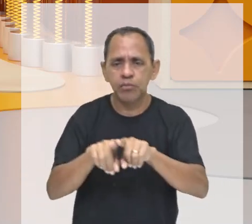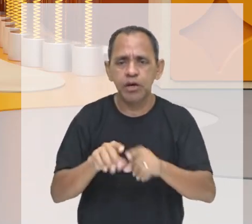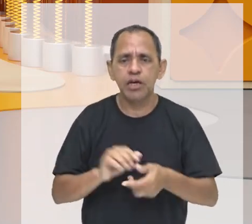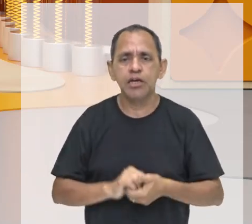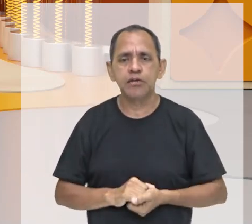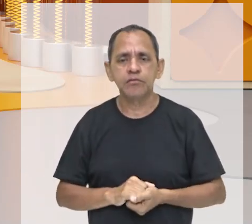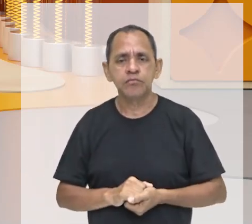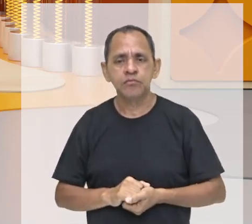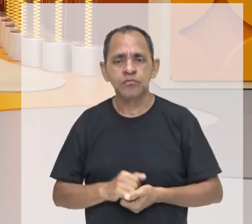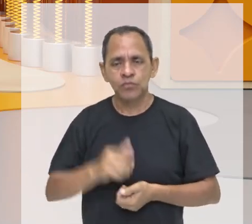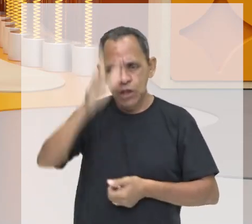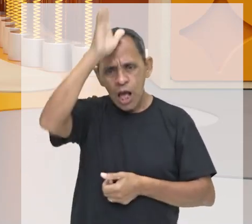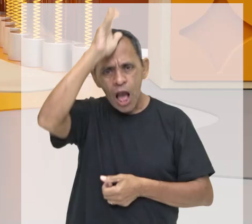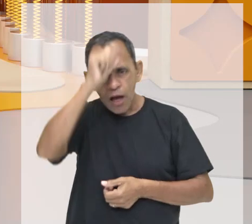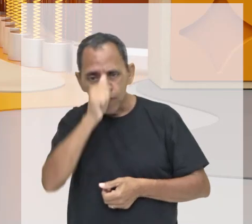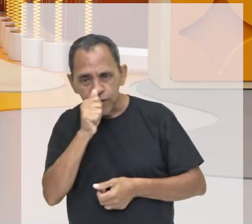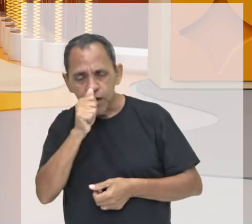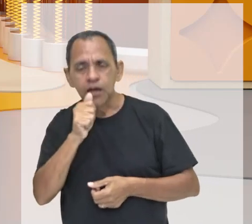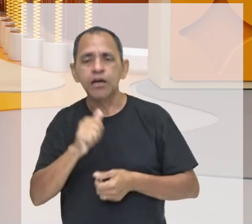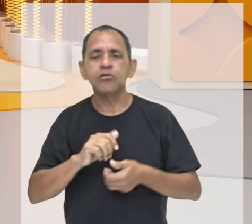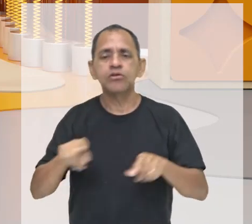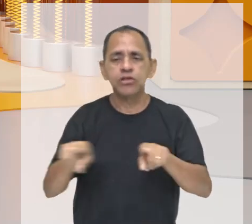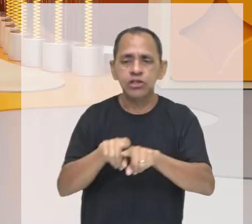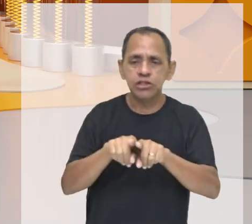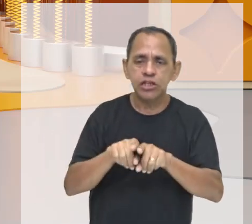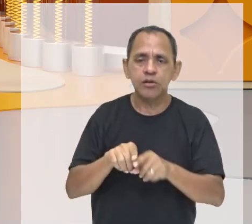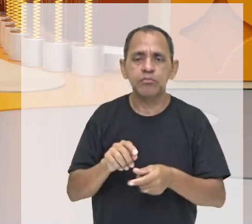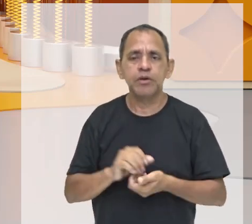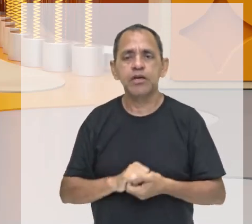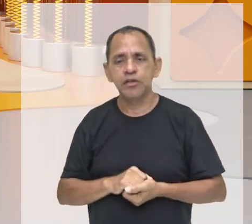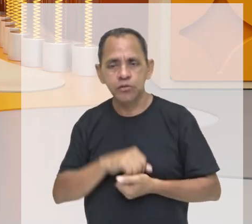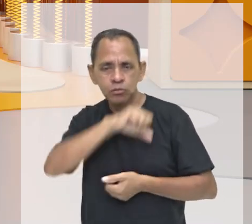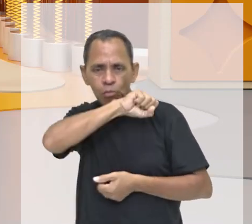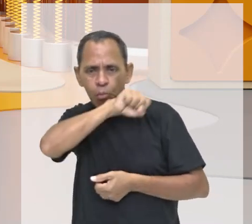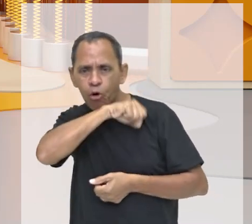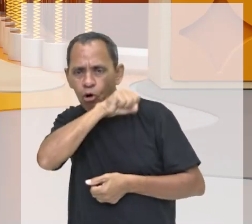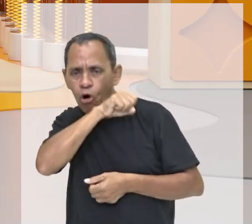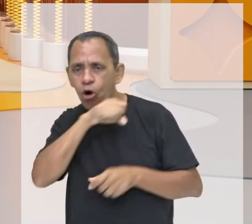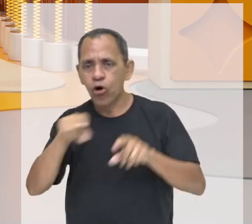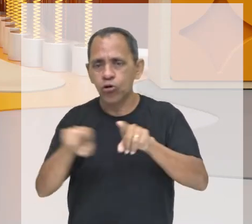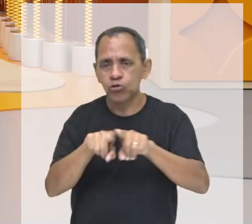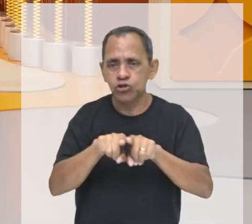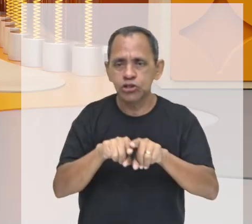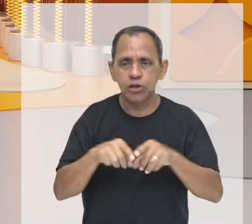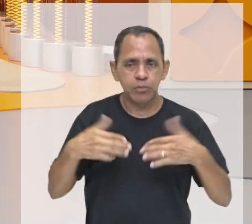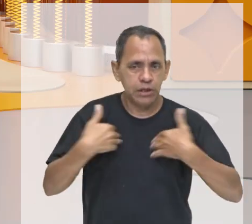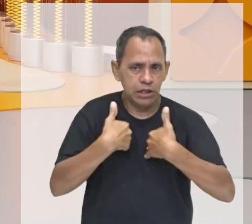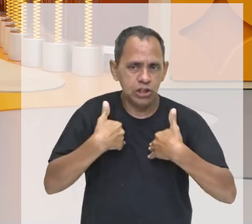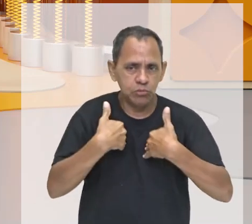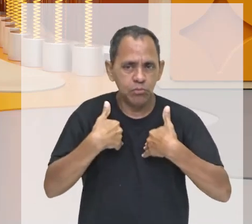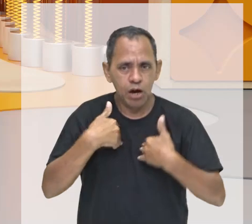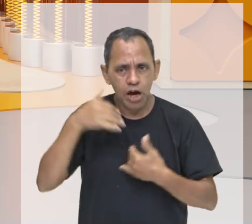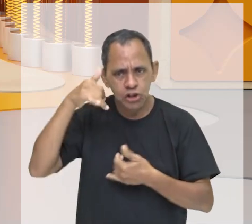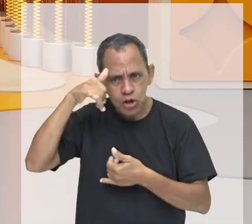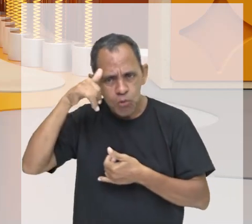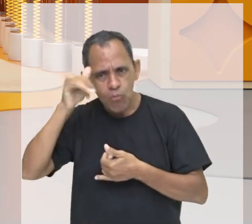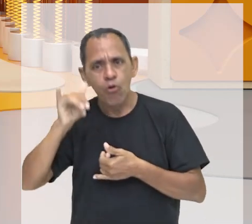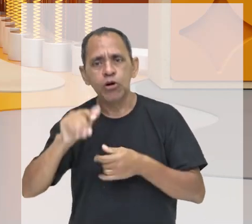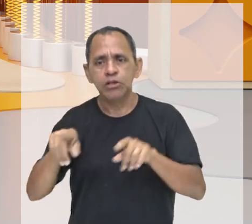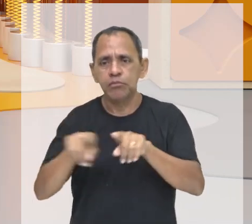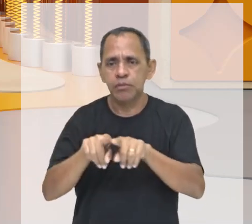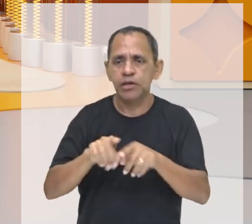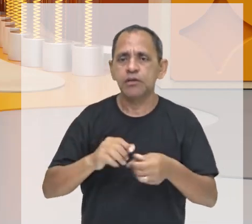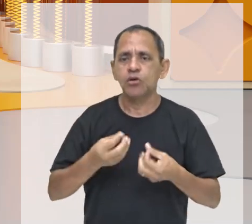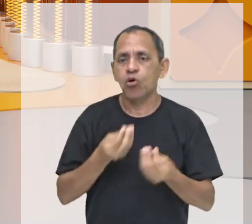e a agricultura também se desenvolvendo cada vez mais. E uma delas vai ser aí a agricultura orgânica,